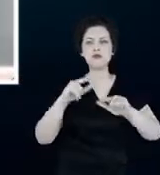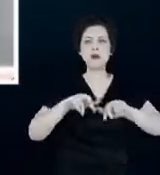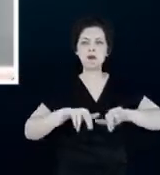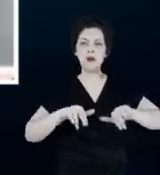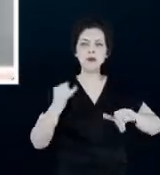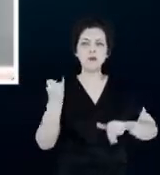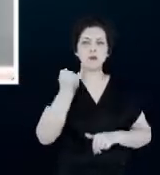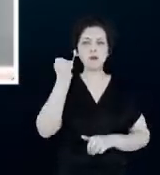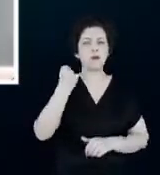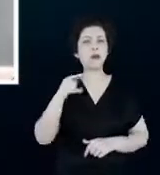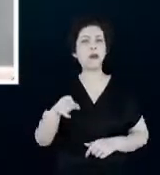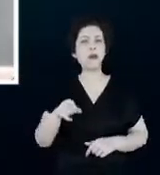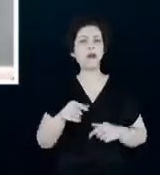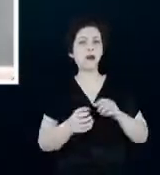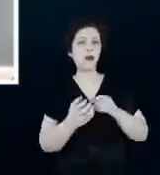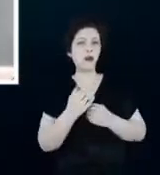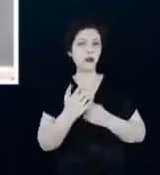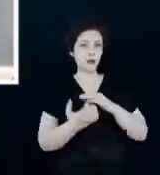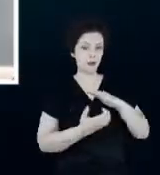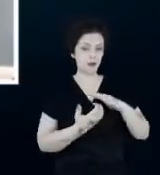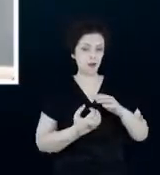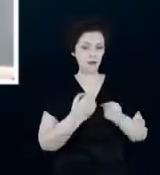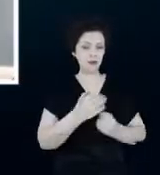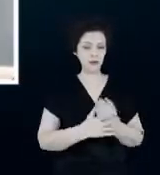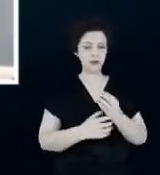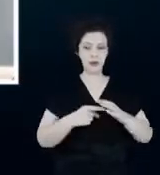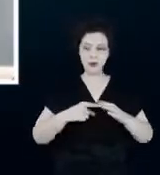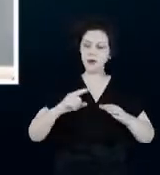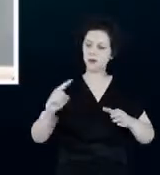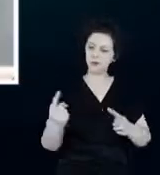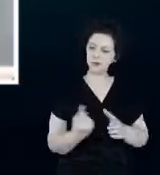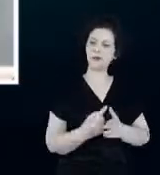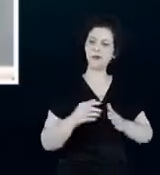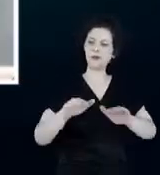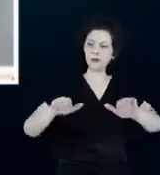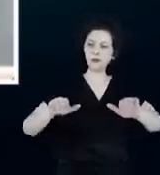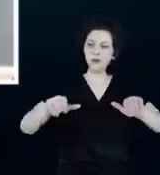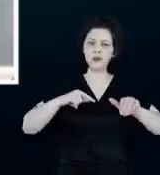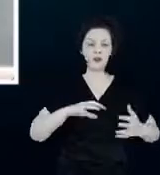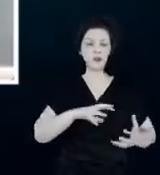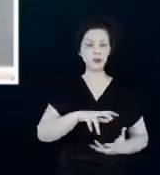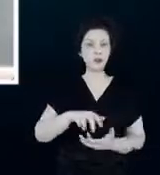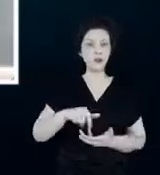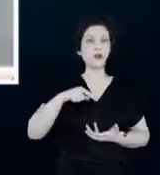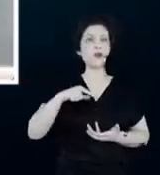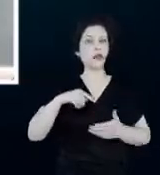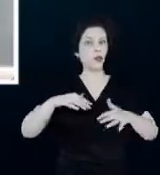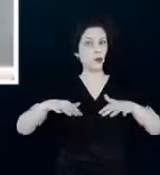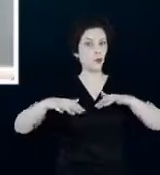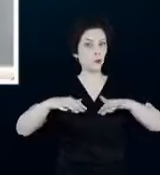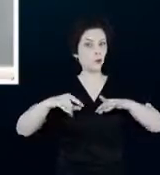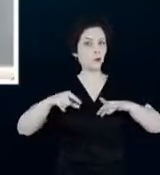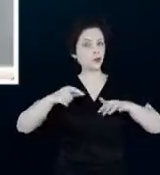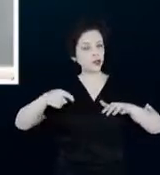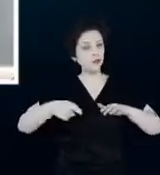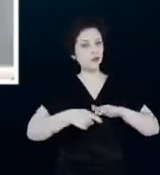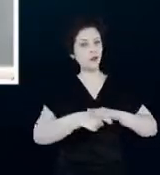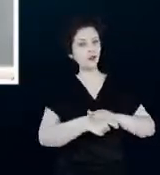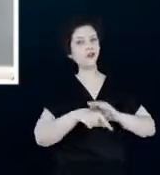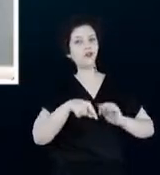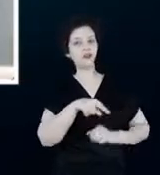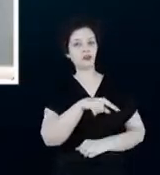Colocar as startups no jogo, quando a gente vê que há um movimento, né, mundial para a gente investir,